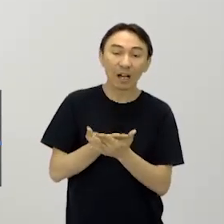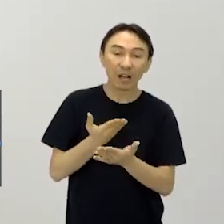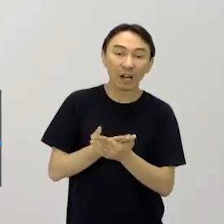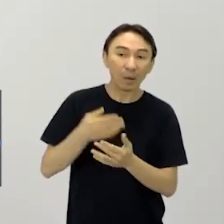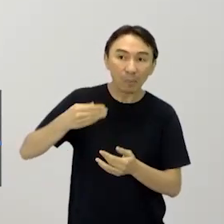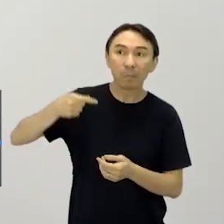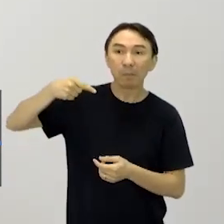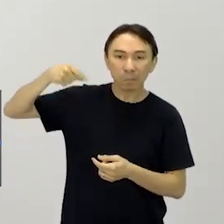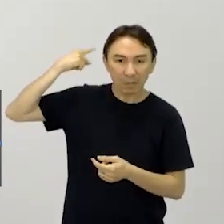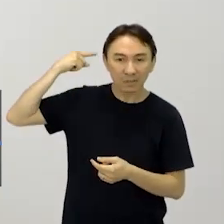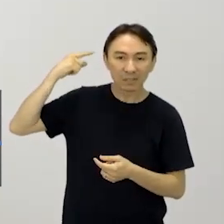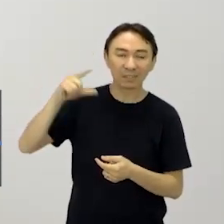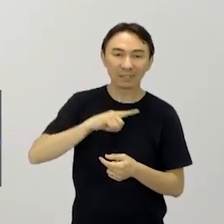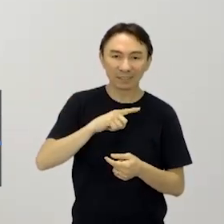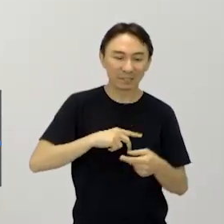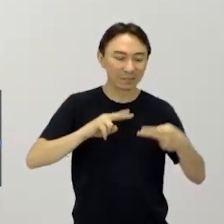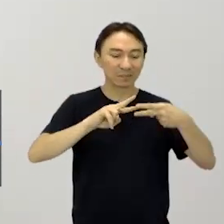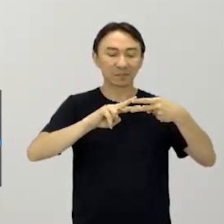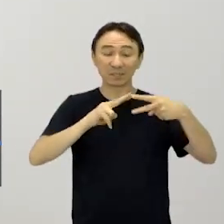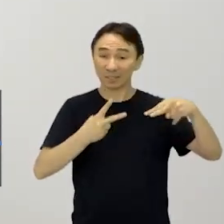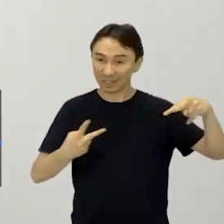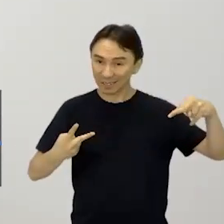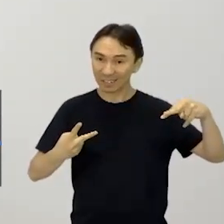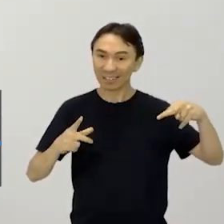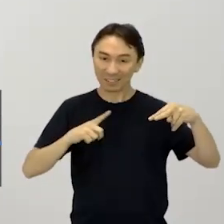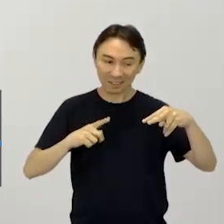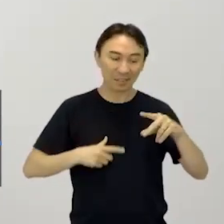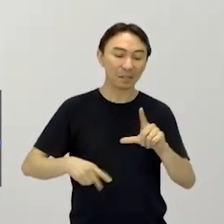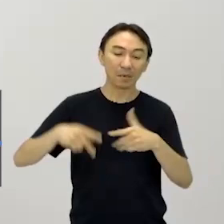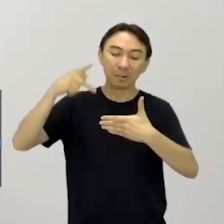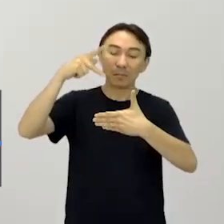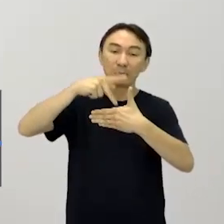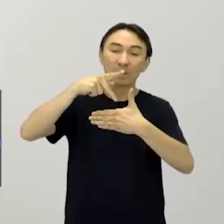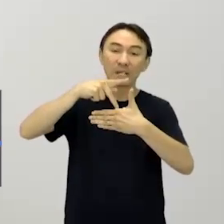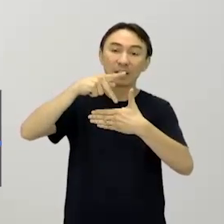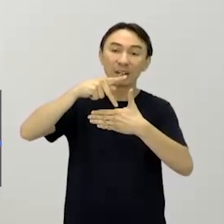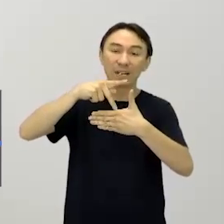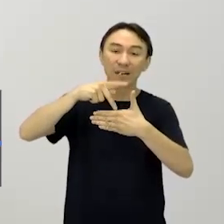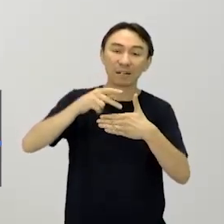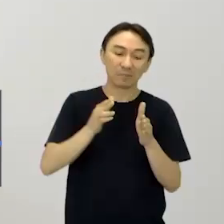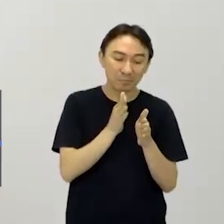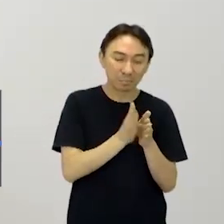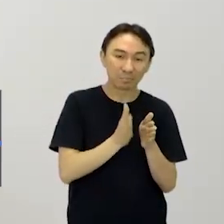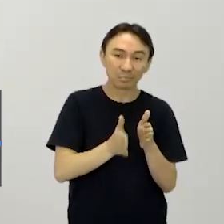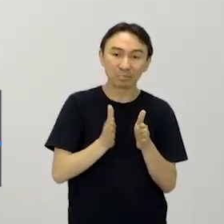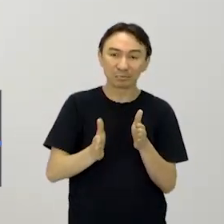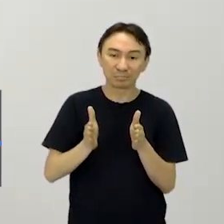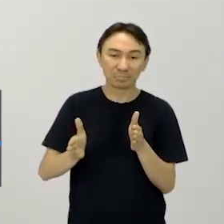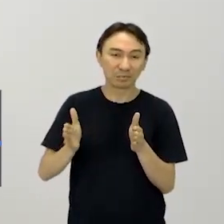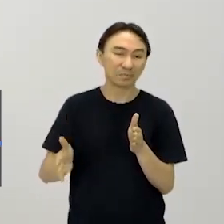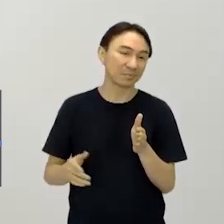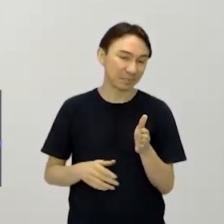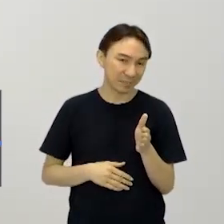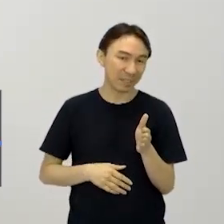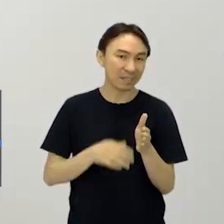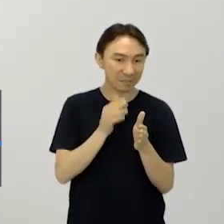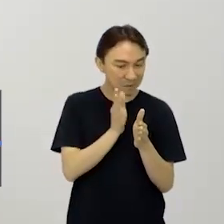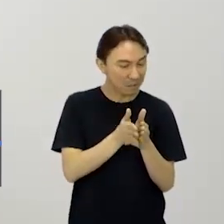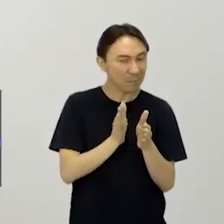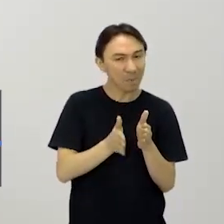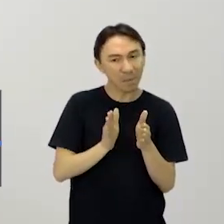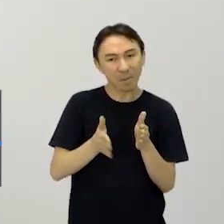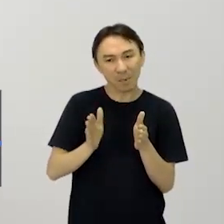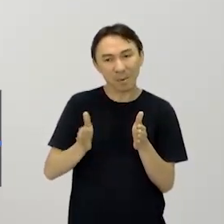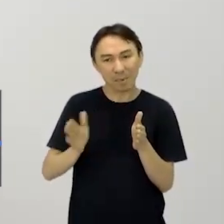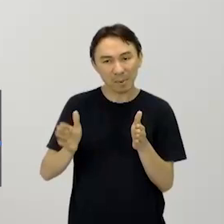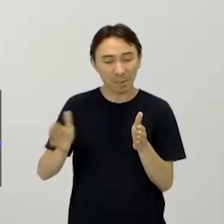uma sequência de proteínas que a gente tem. Então, sequência dá aquela ideia de algo que tem um segmento, né? Que a gente